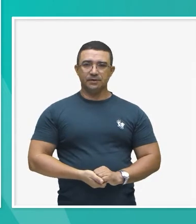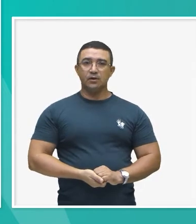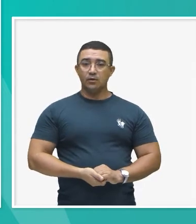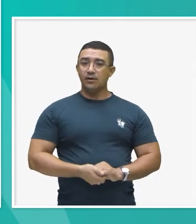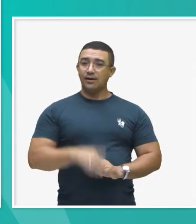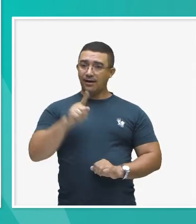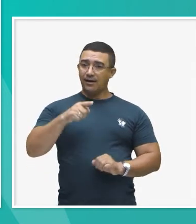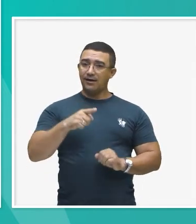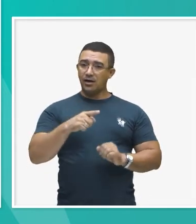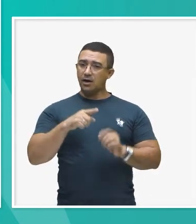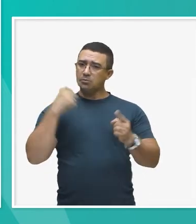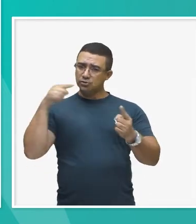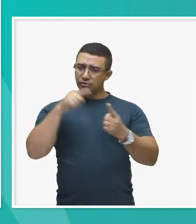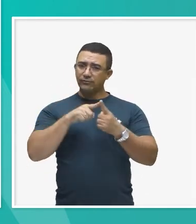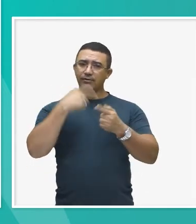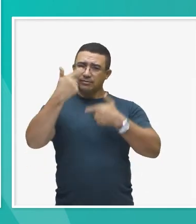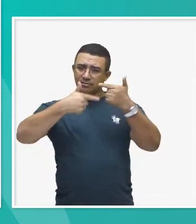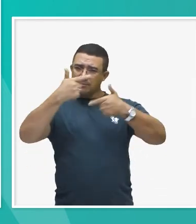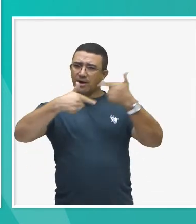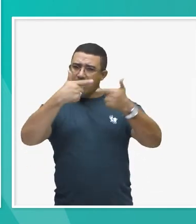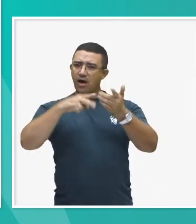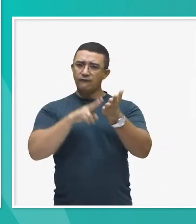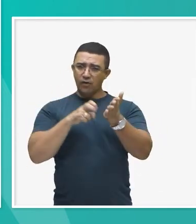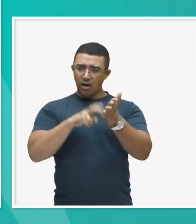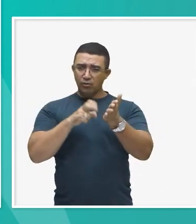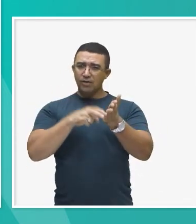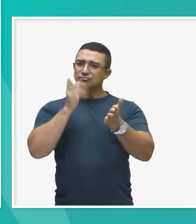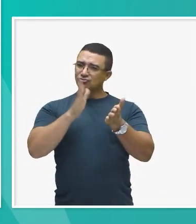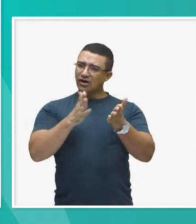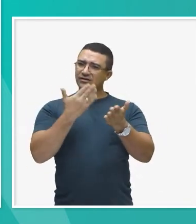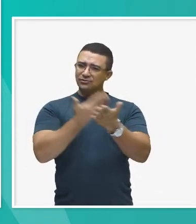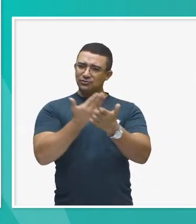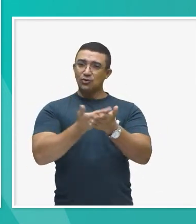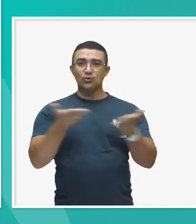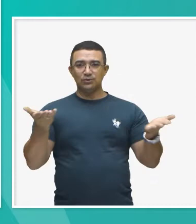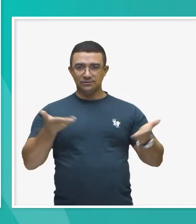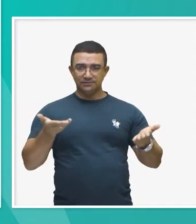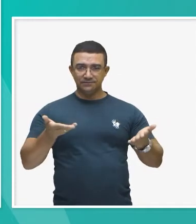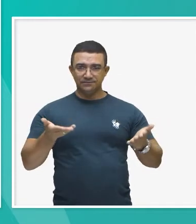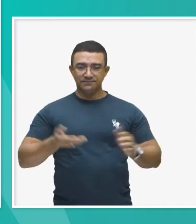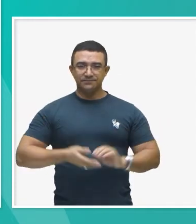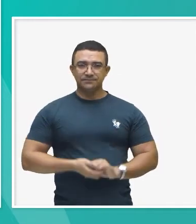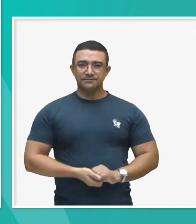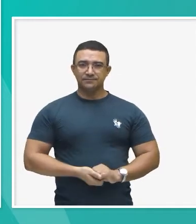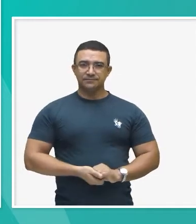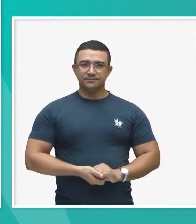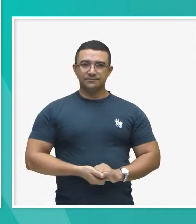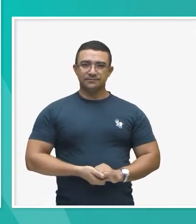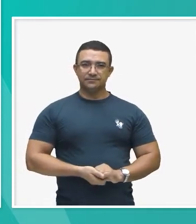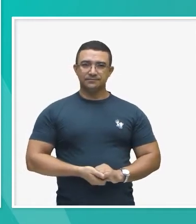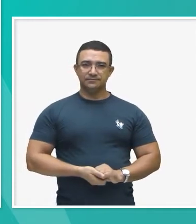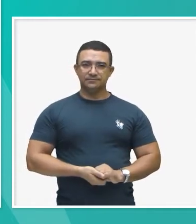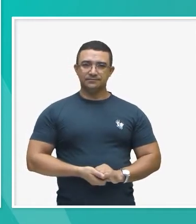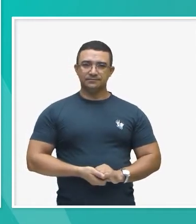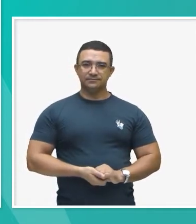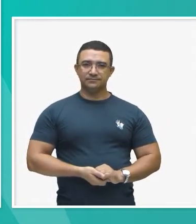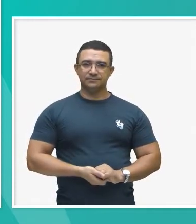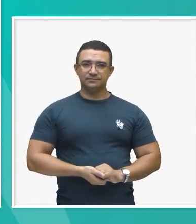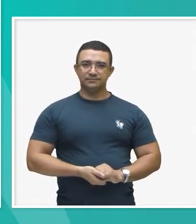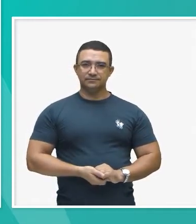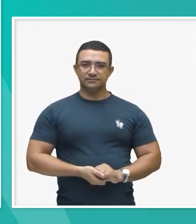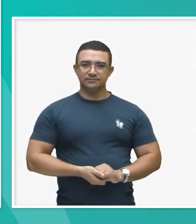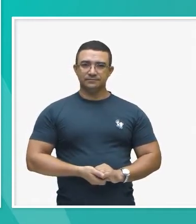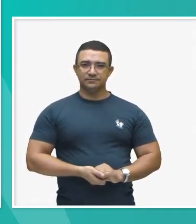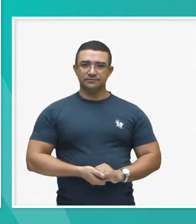vocabulário, justamente esse vocabulário que a gente acabou de estudar, tá bom? Então, it is necessary to create